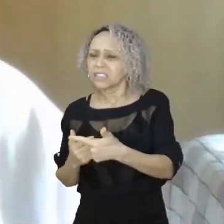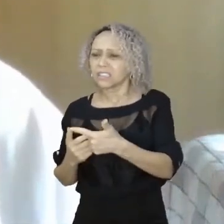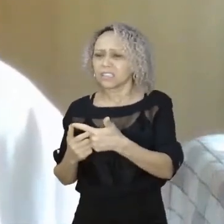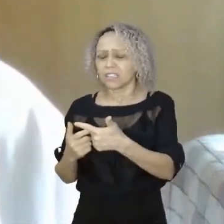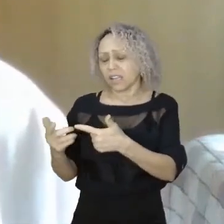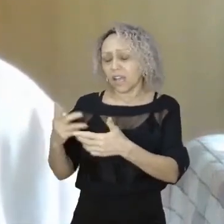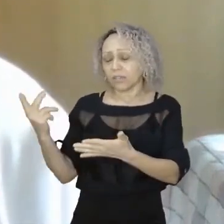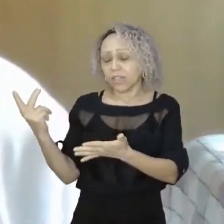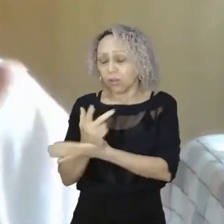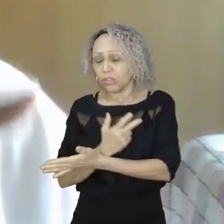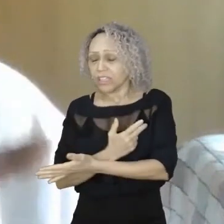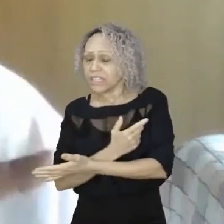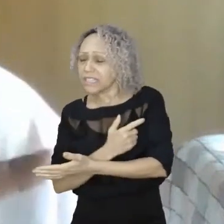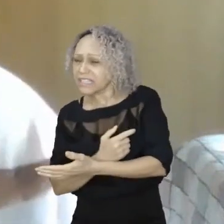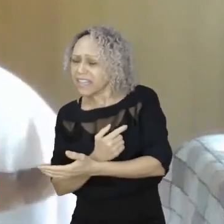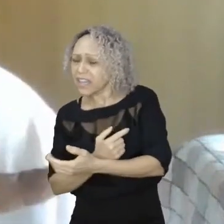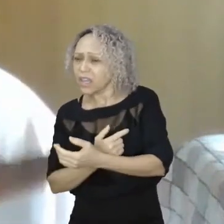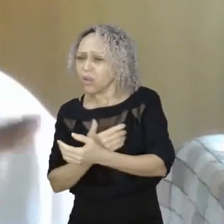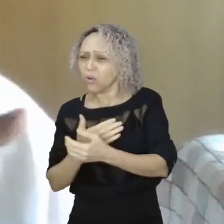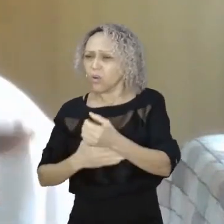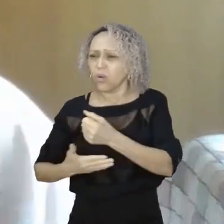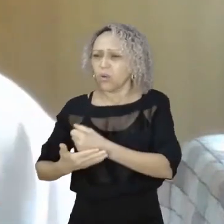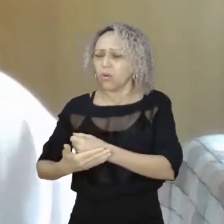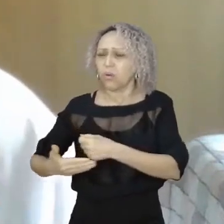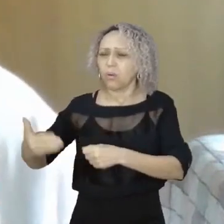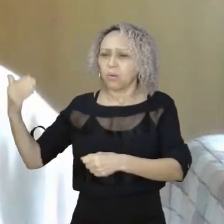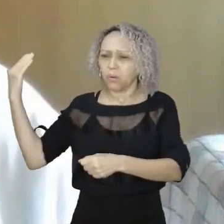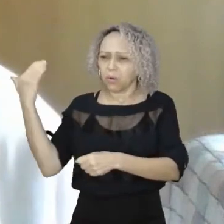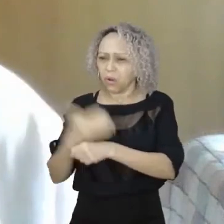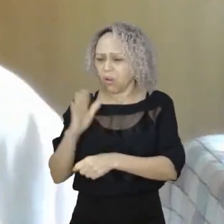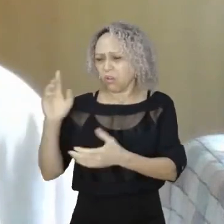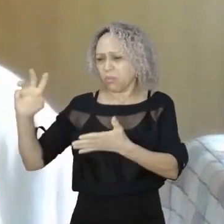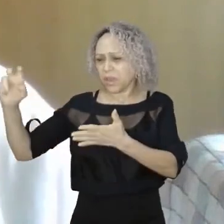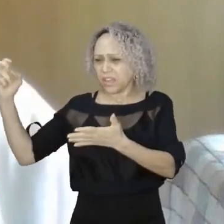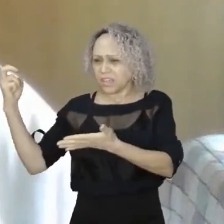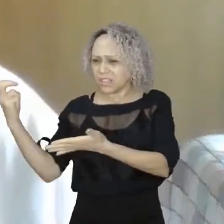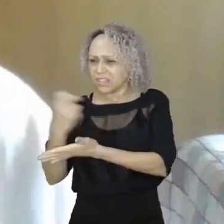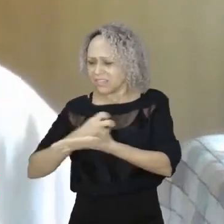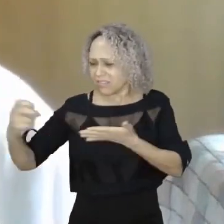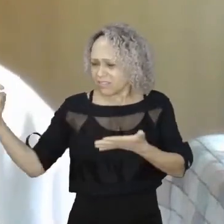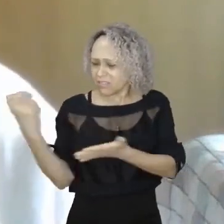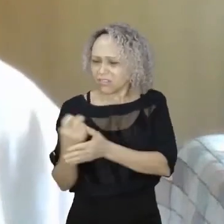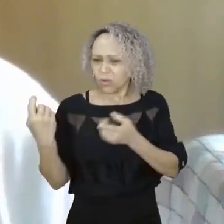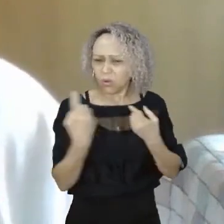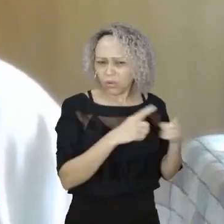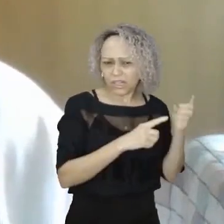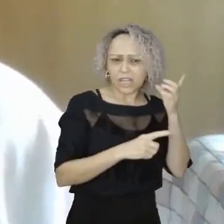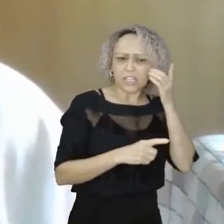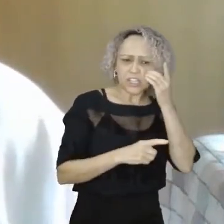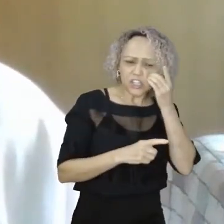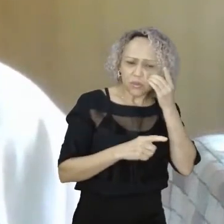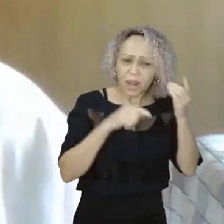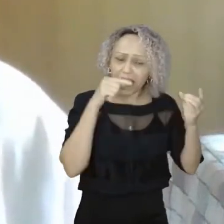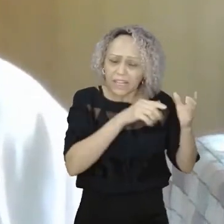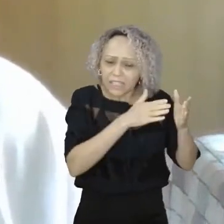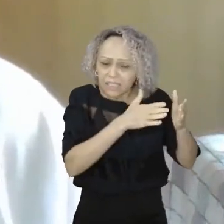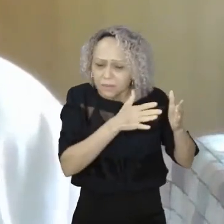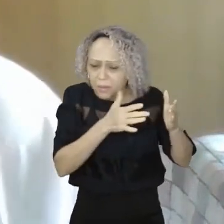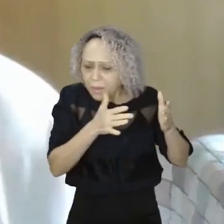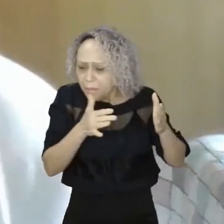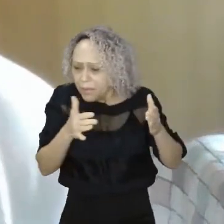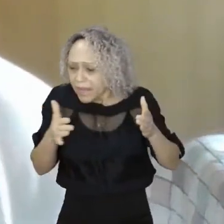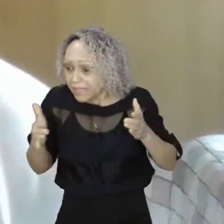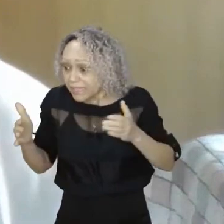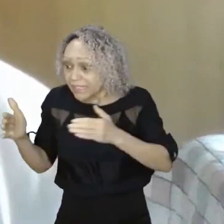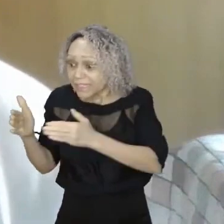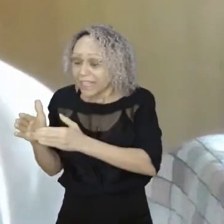o advento do nefasto governo que se encerrou no ano passado, nós tivemos